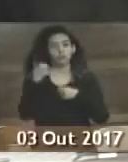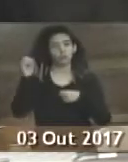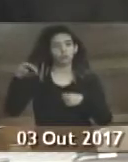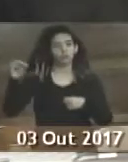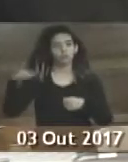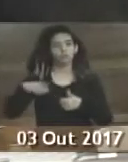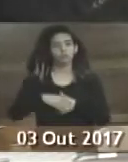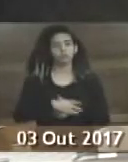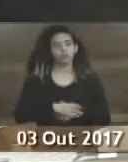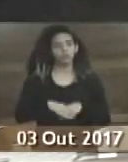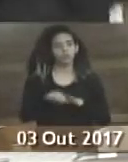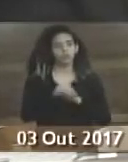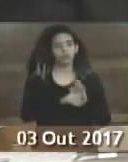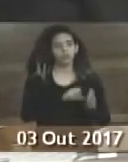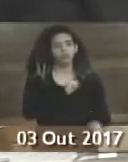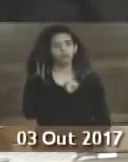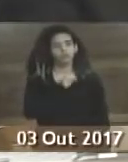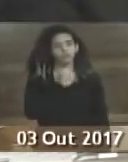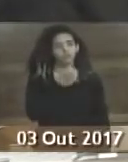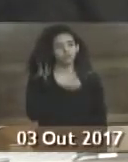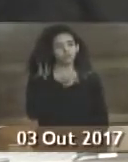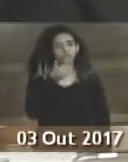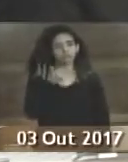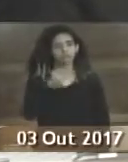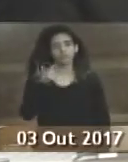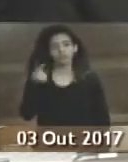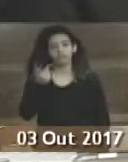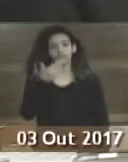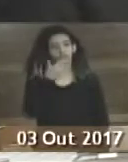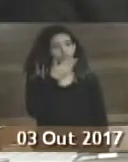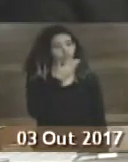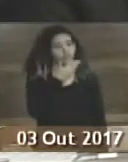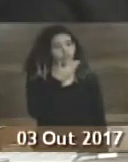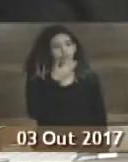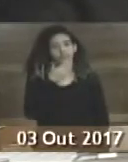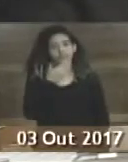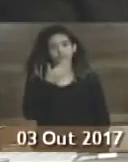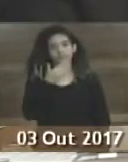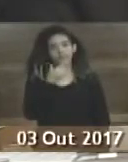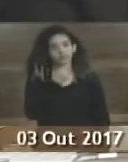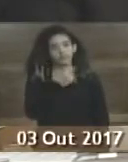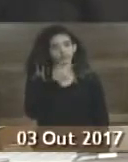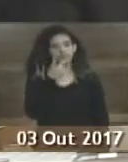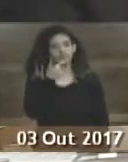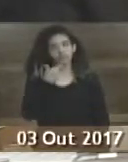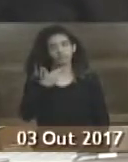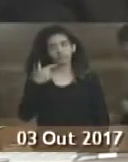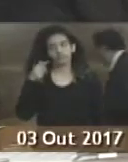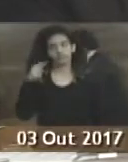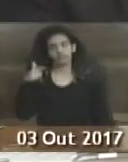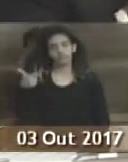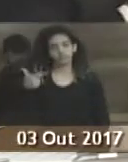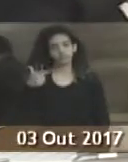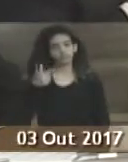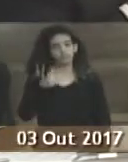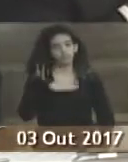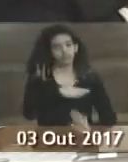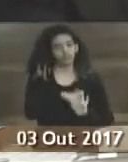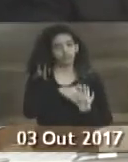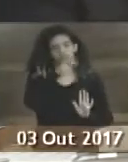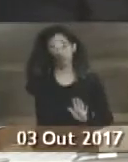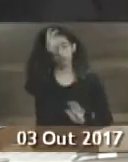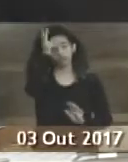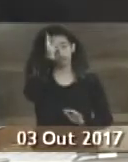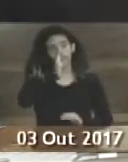Monsuaba. Ofício número 727/17, 762 e 796, todos/17, todos da